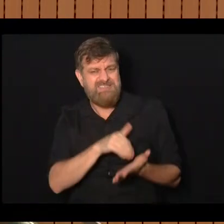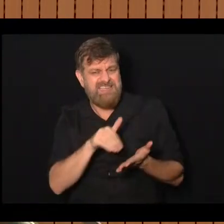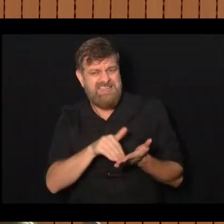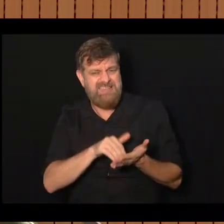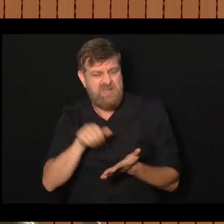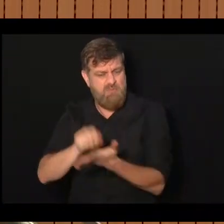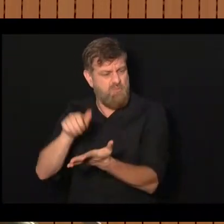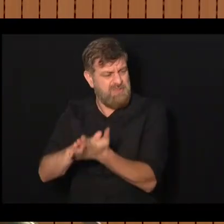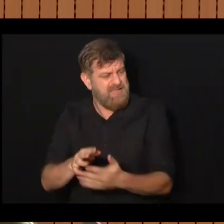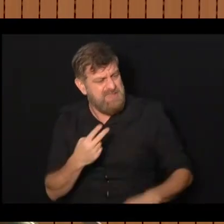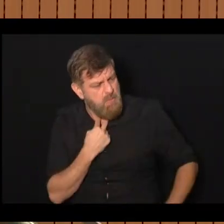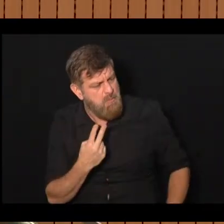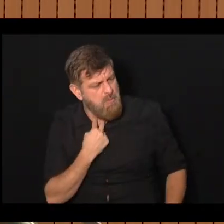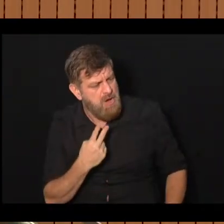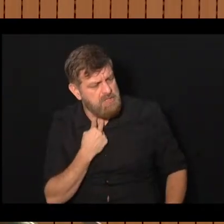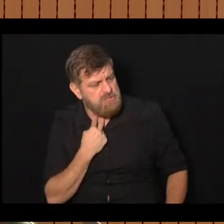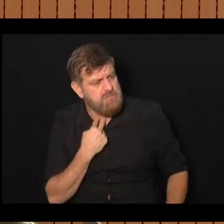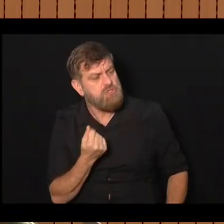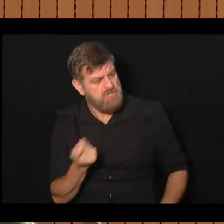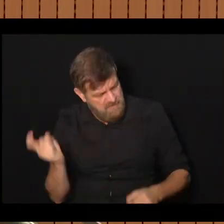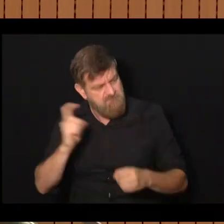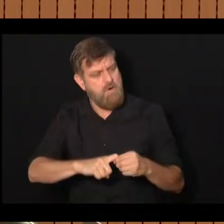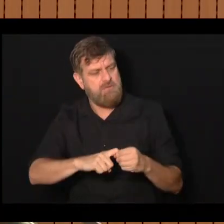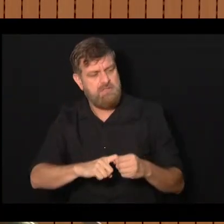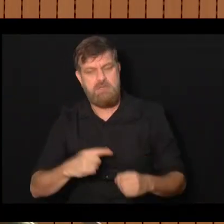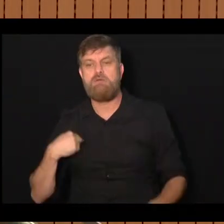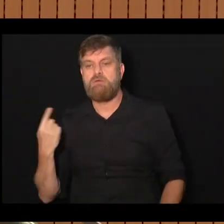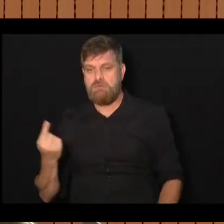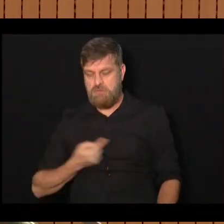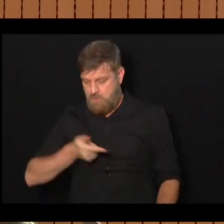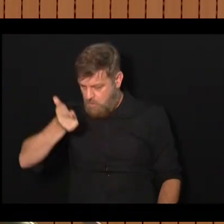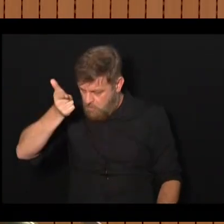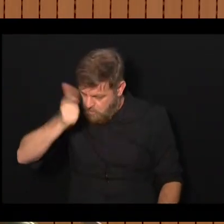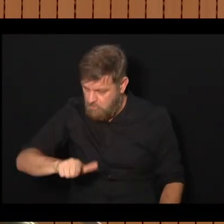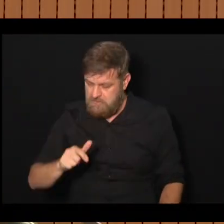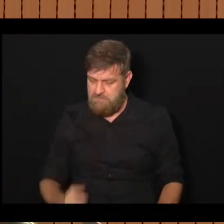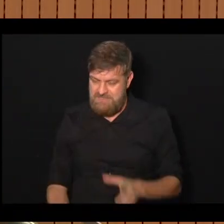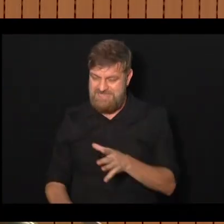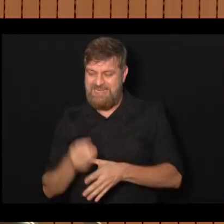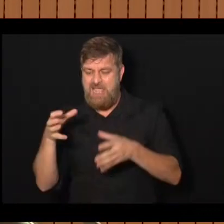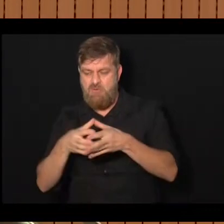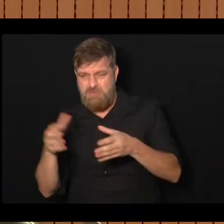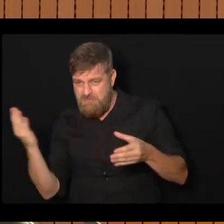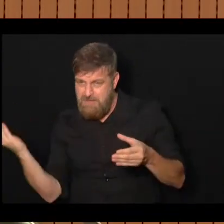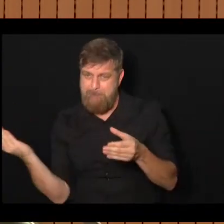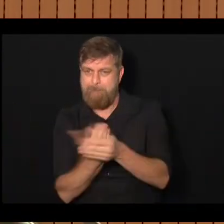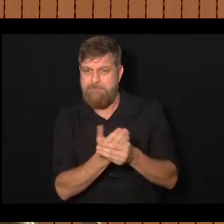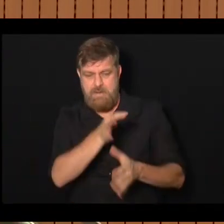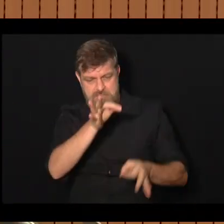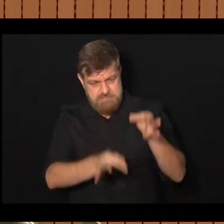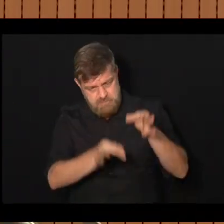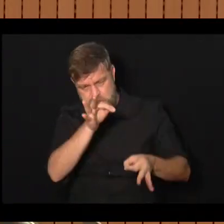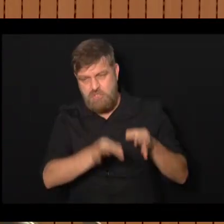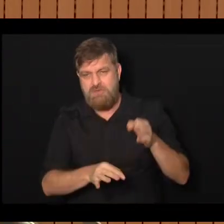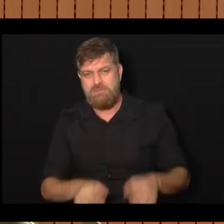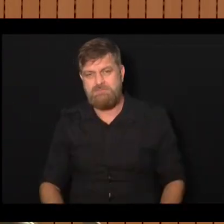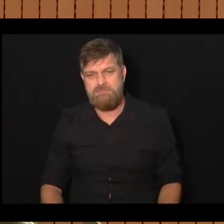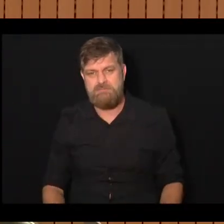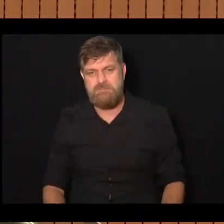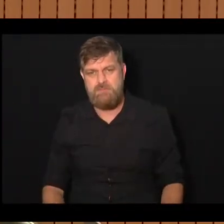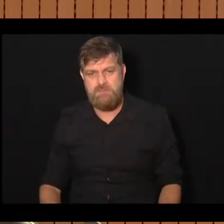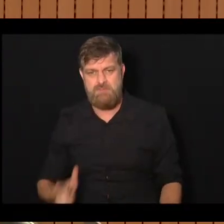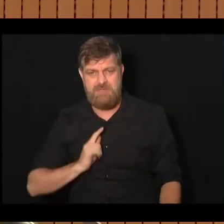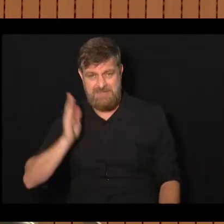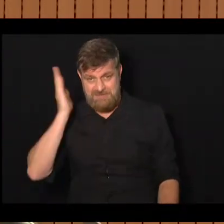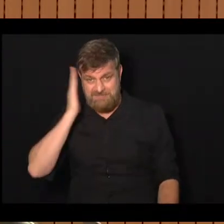arrecadado. É mais um dos motivos que nós entramos com essa CPI e também judicializamos nosso processo.